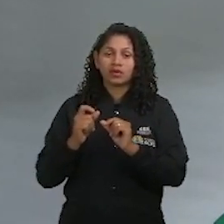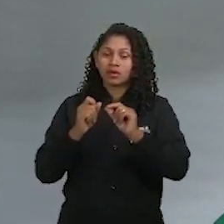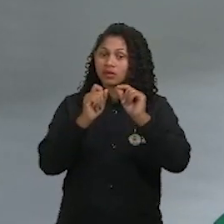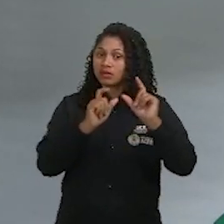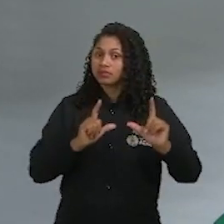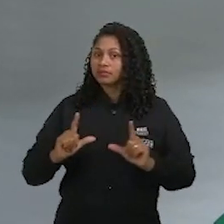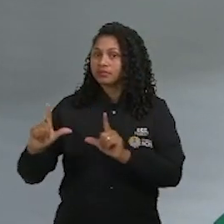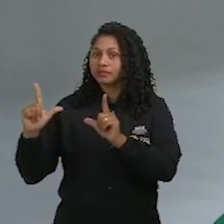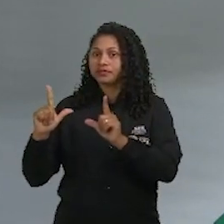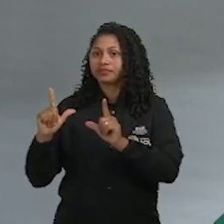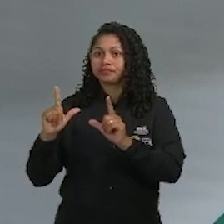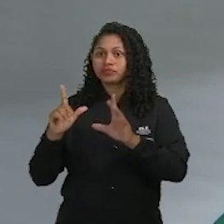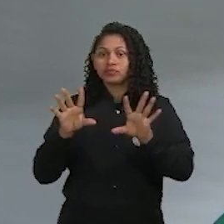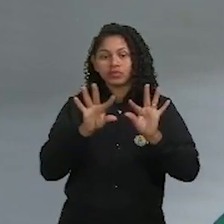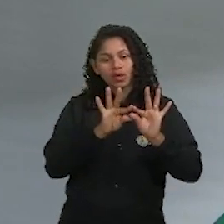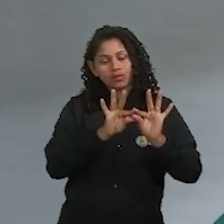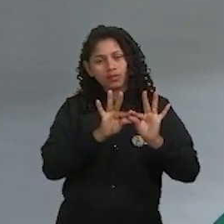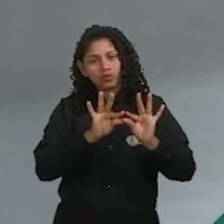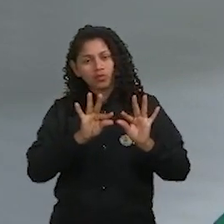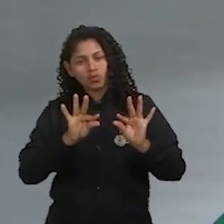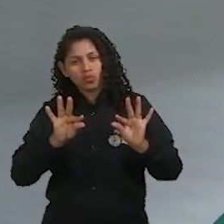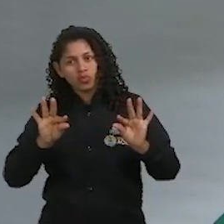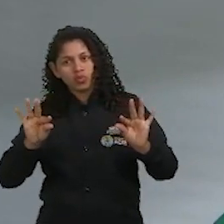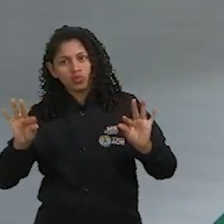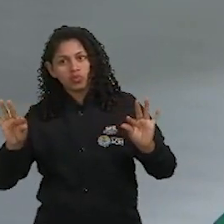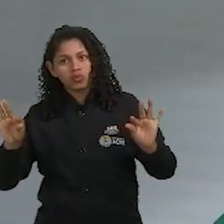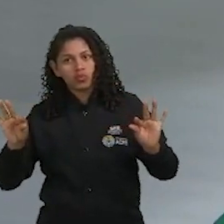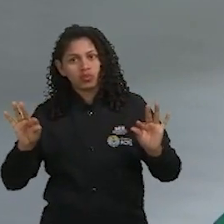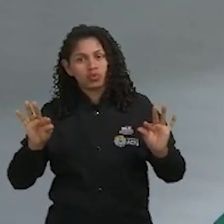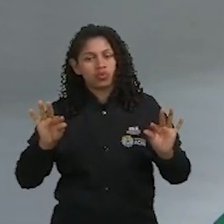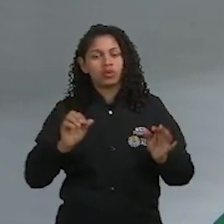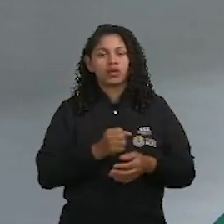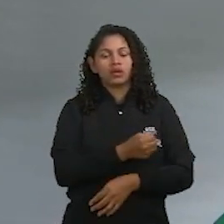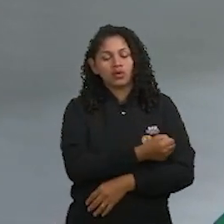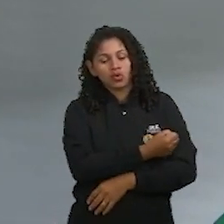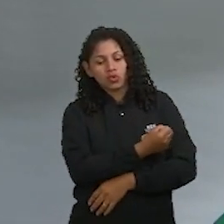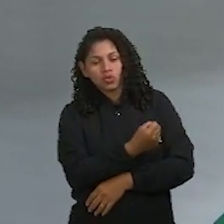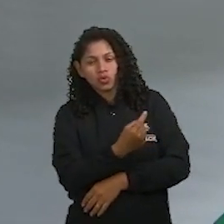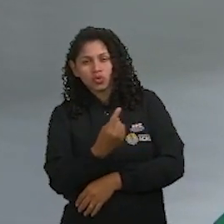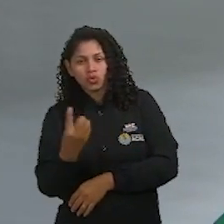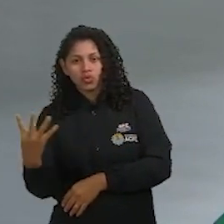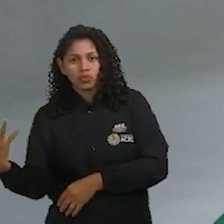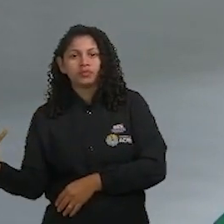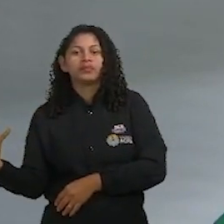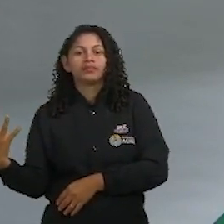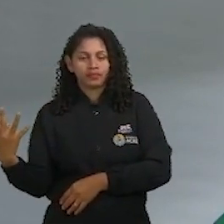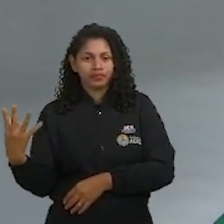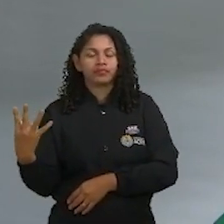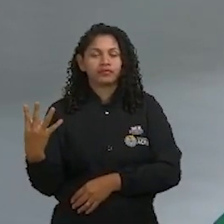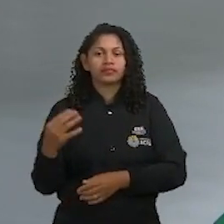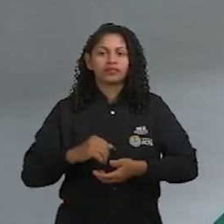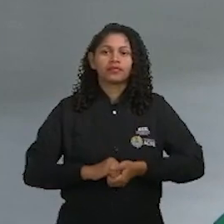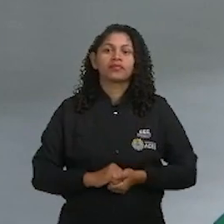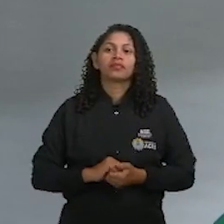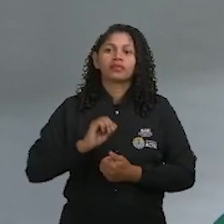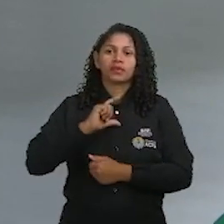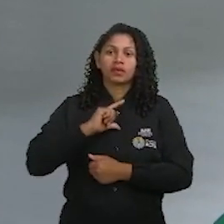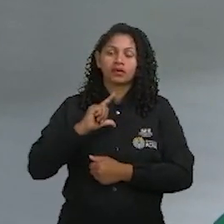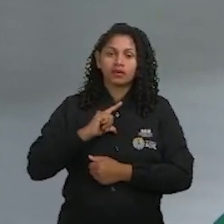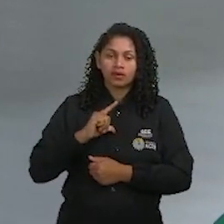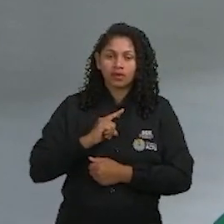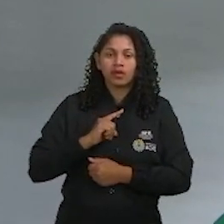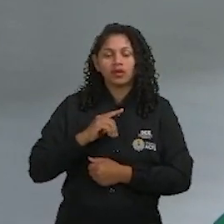uma escalinha evidenciando isso, tá? Para ficar bem claro. É como se fosse uma escala matemática. Eu tenho ali o